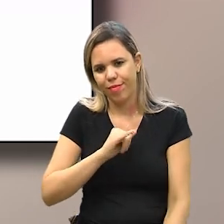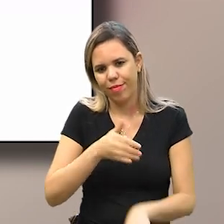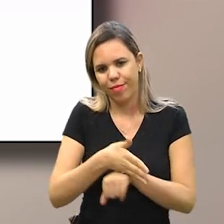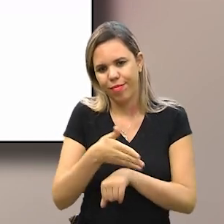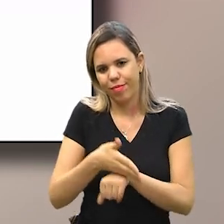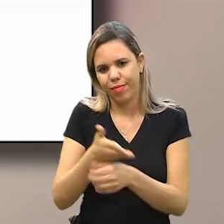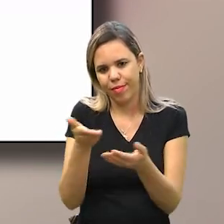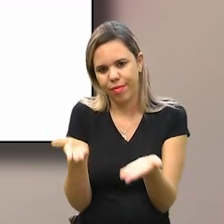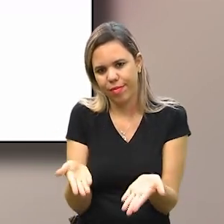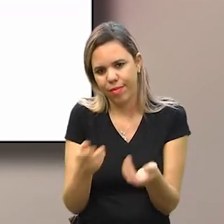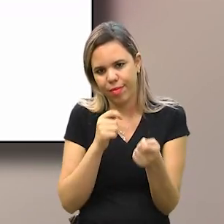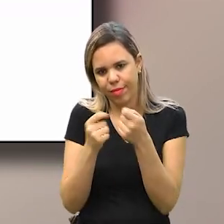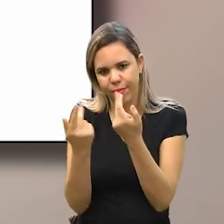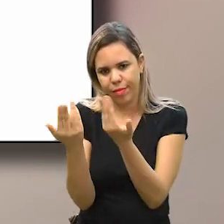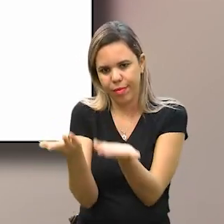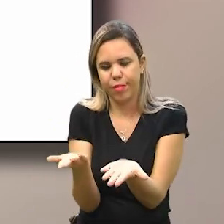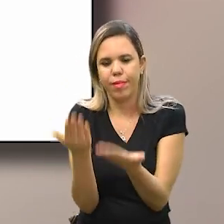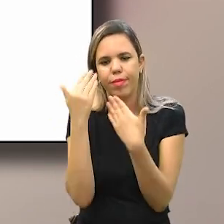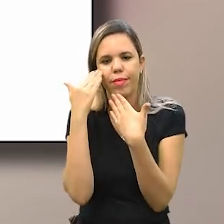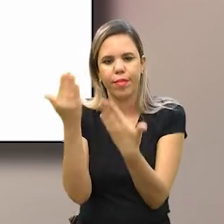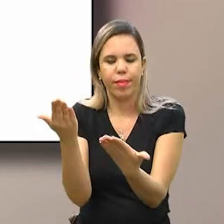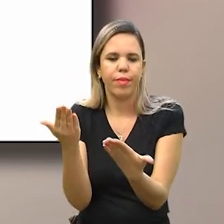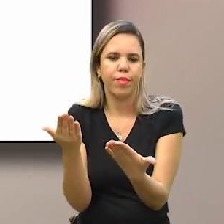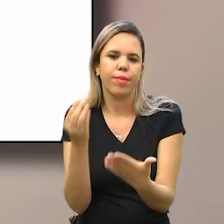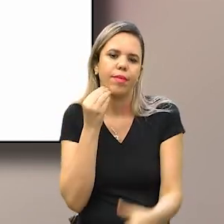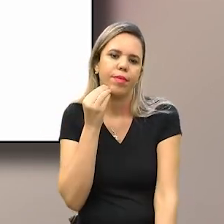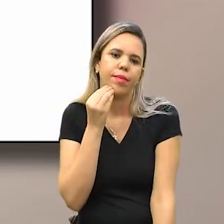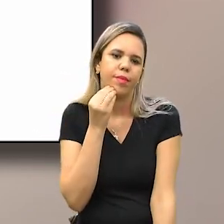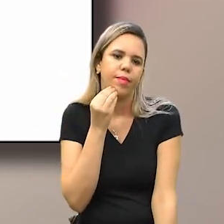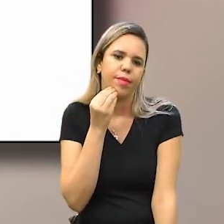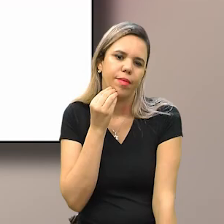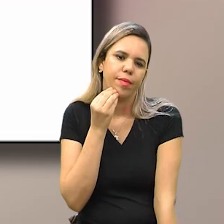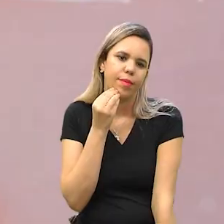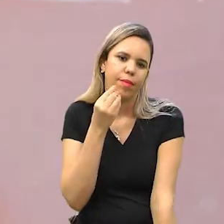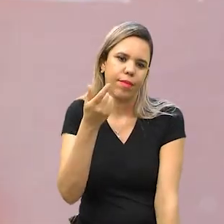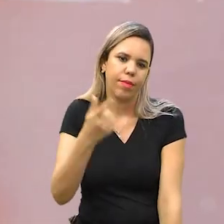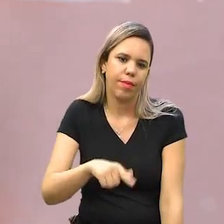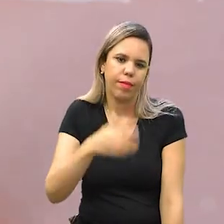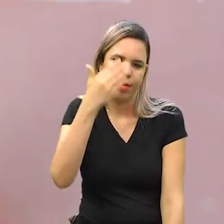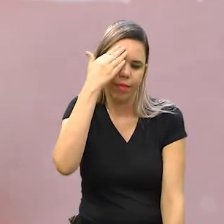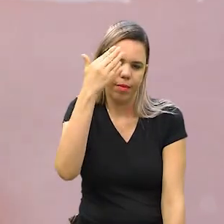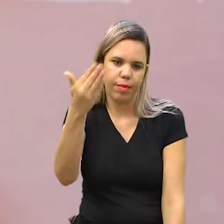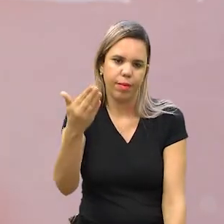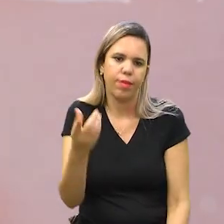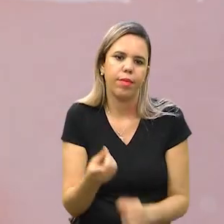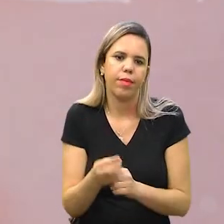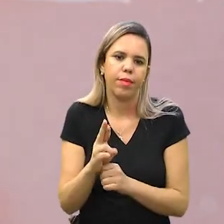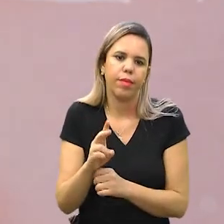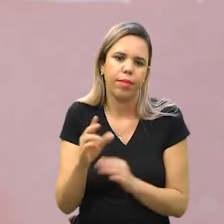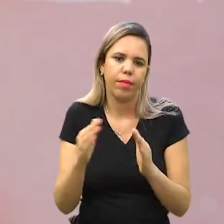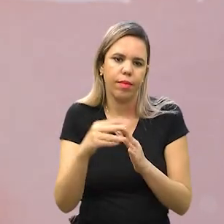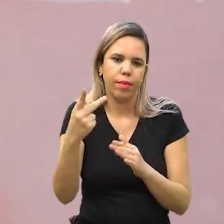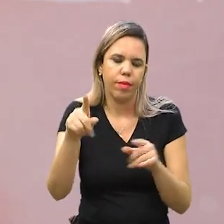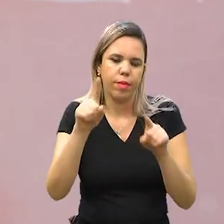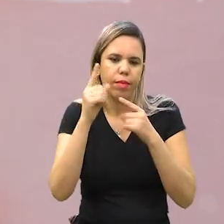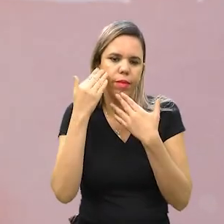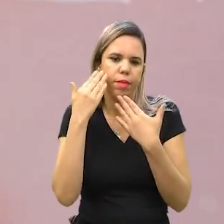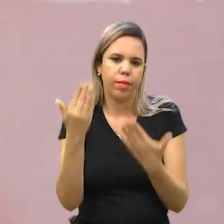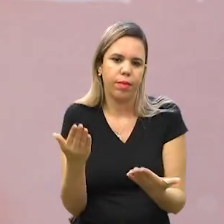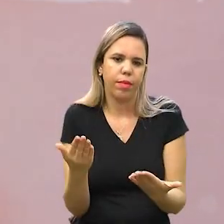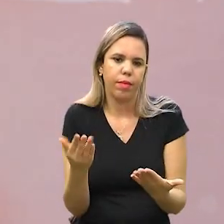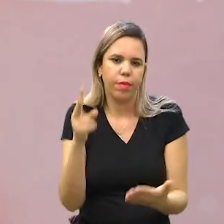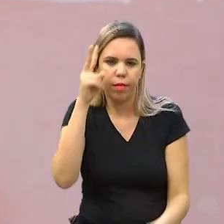prazer em participar de entrevistas como essa. Obrigado aí por essa oportunidade. Então, mais uma vez, obrigada, doutor Marcelo. A você de casa também,